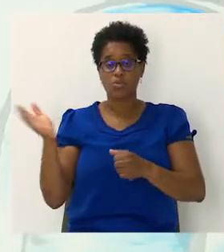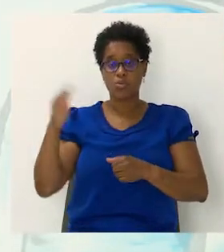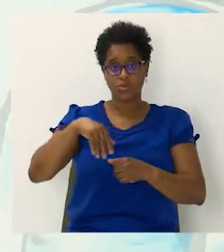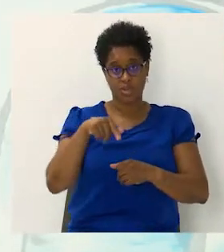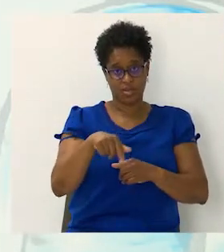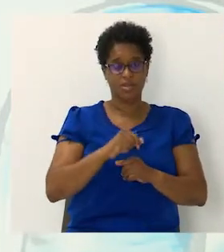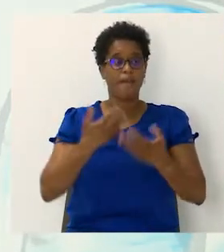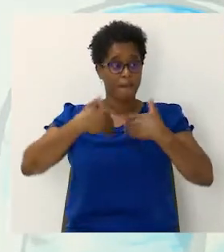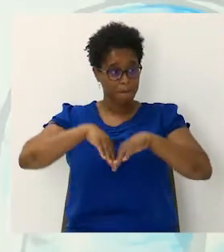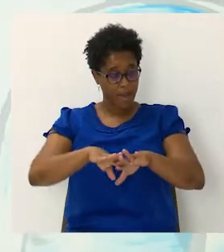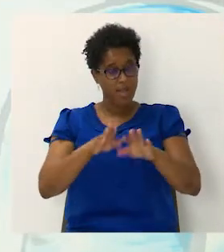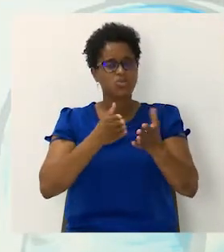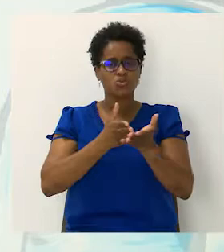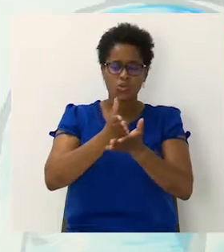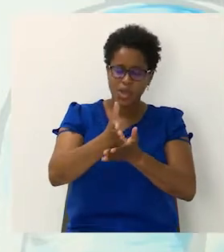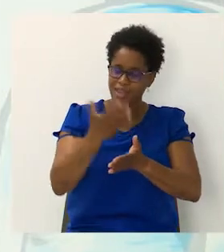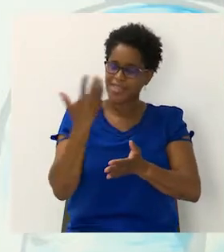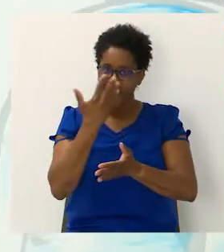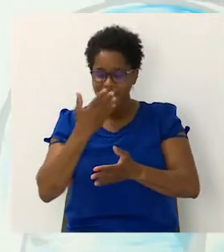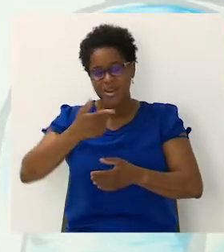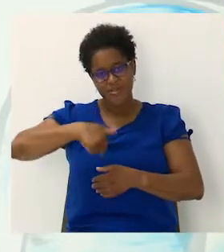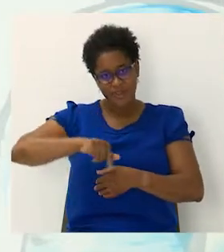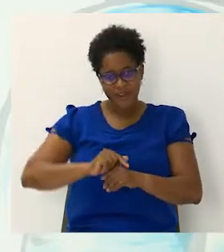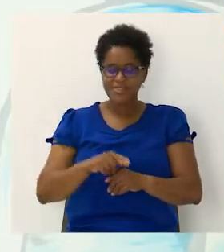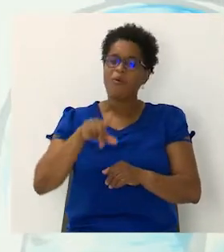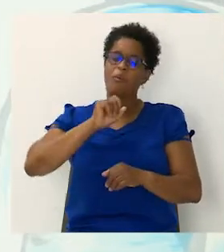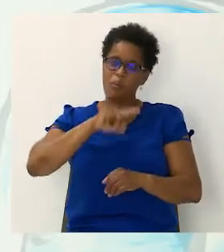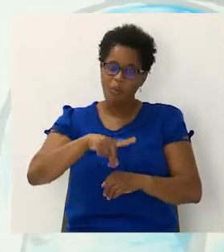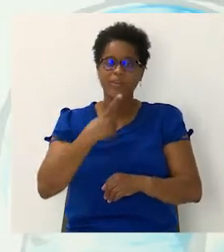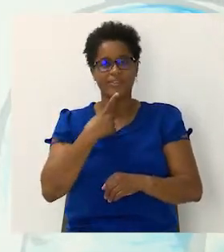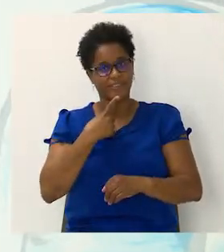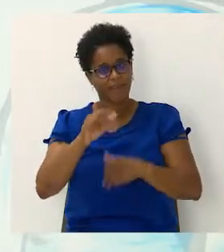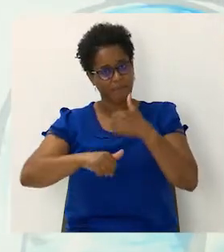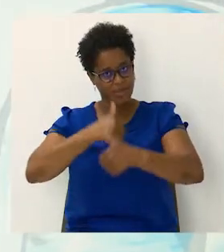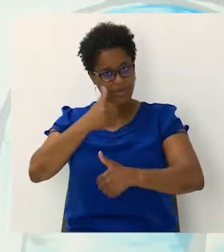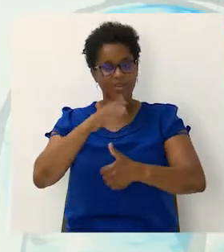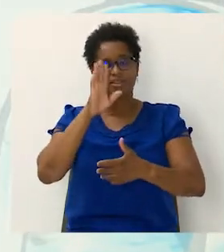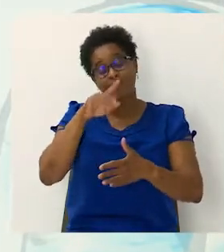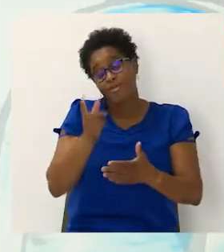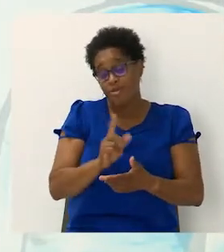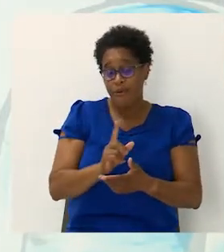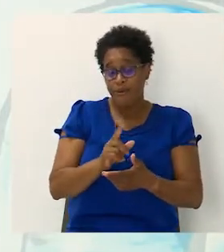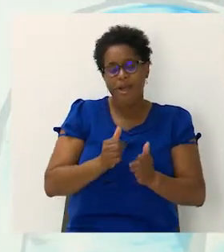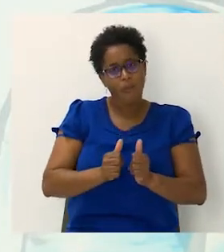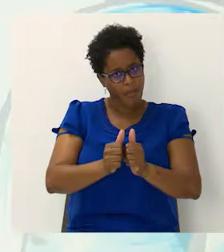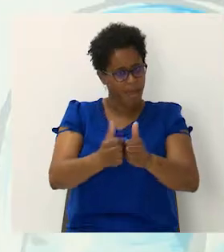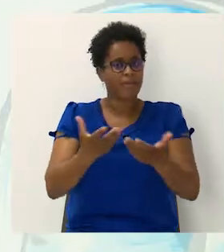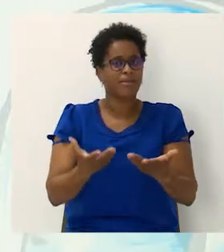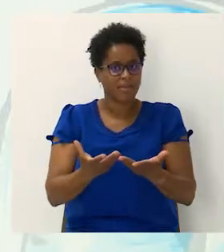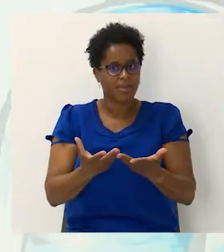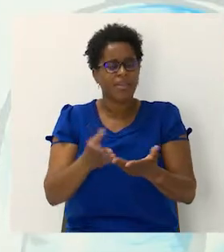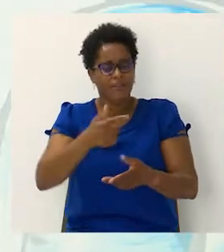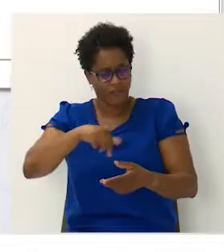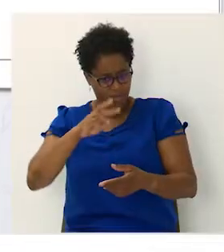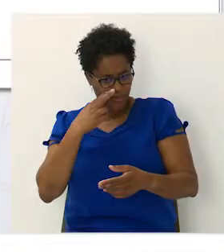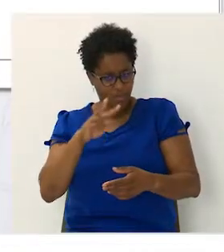cá, mas ao longo da nossa aula vão poder compreender melhor. Se não, acompanhem. Vamos lá